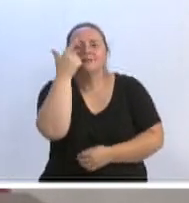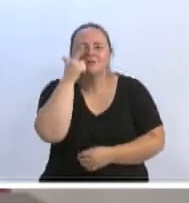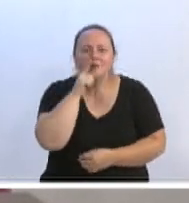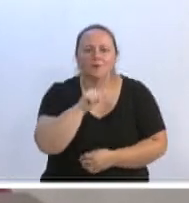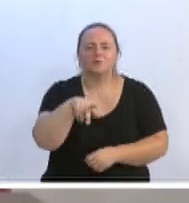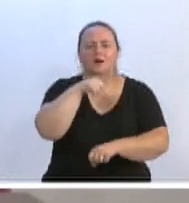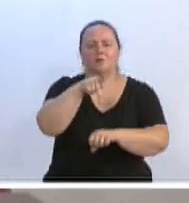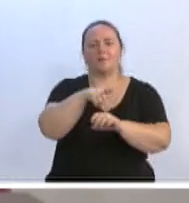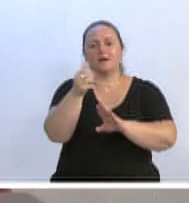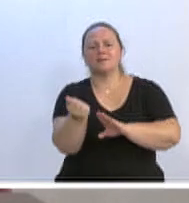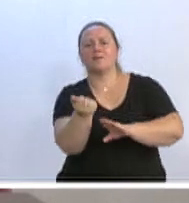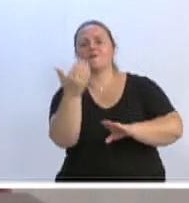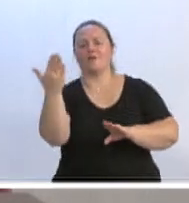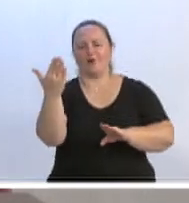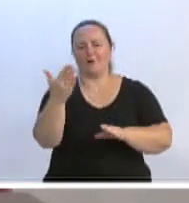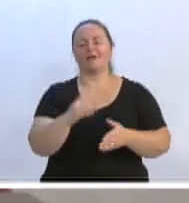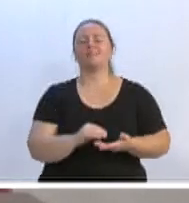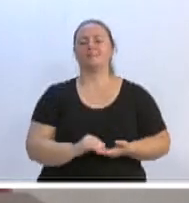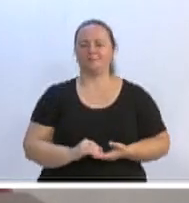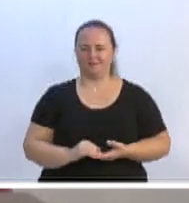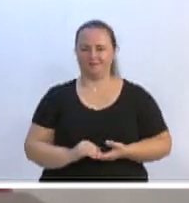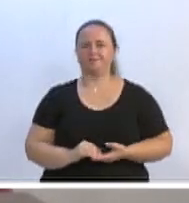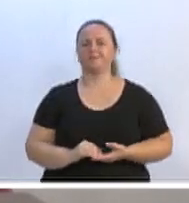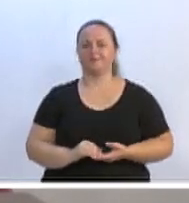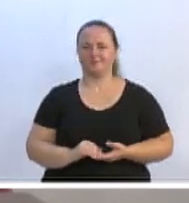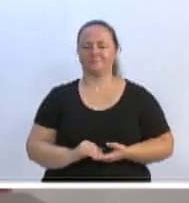demais países aqui também citados.